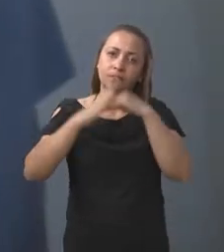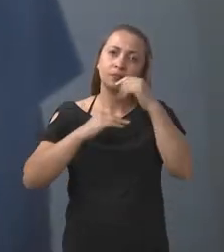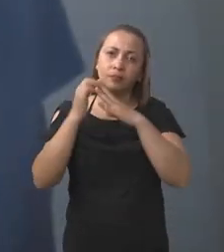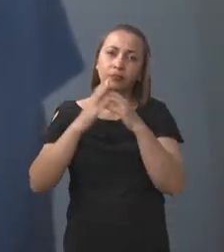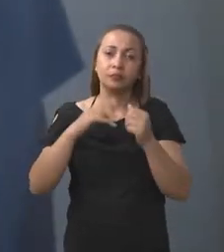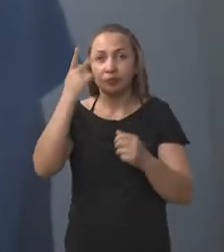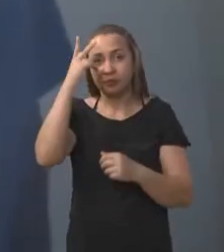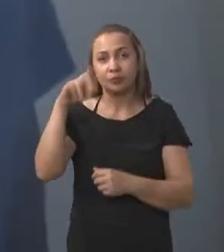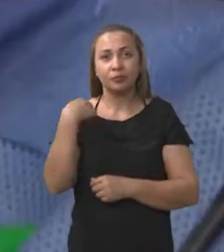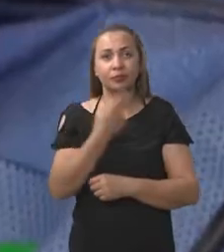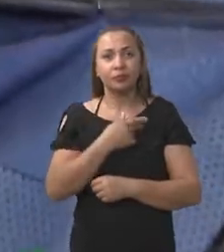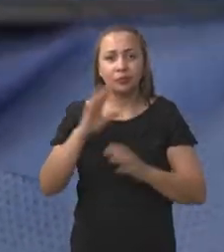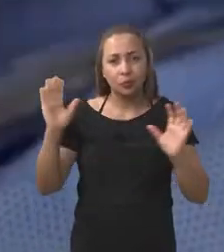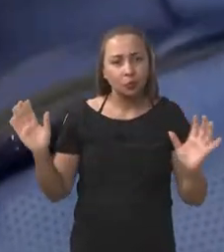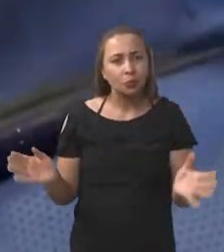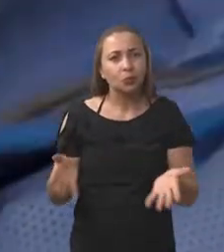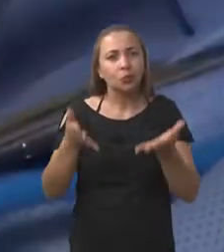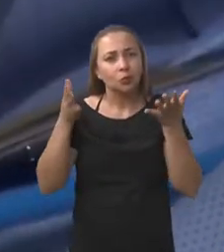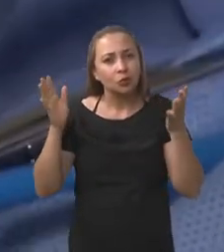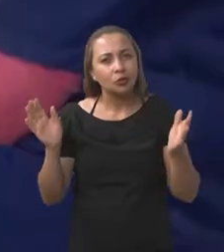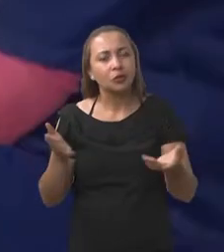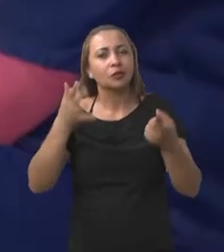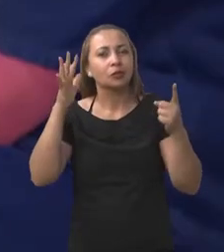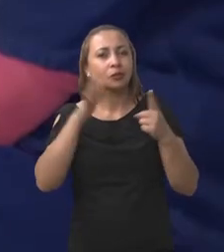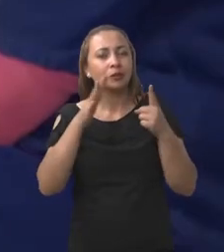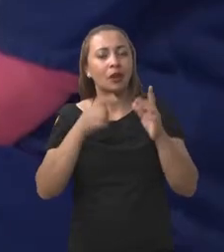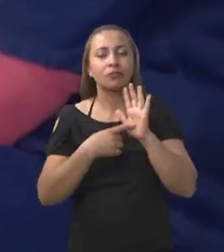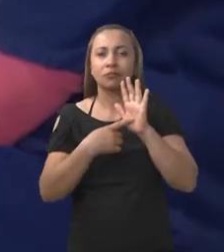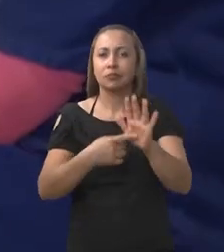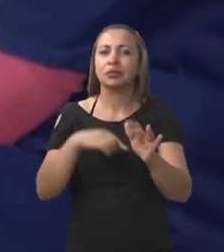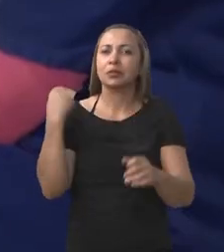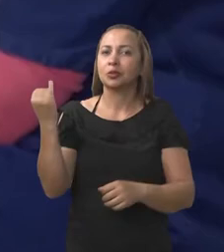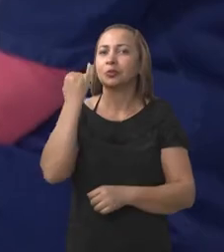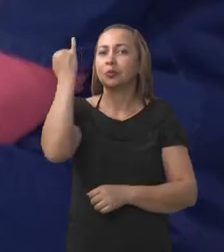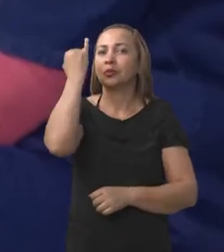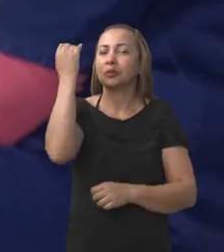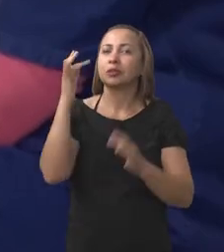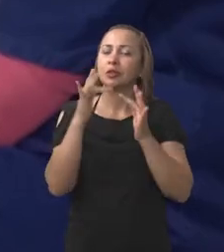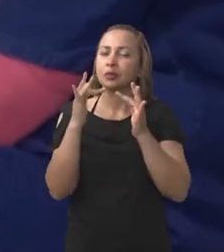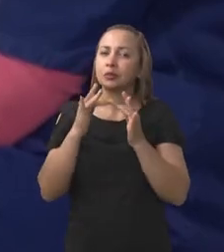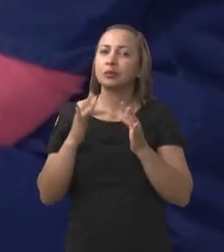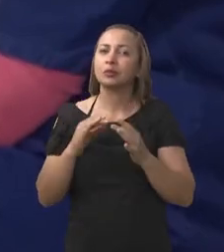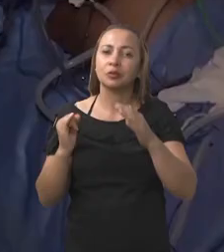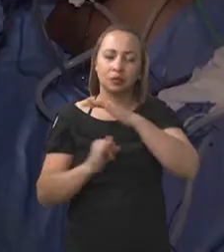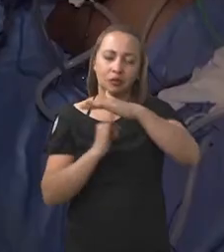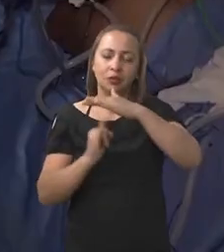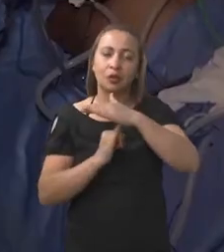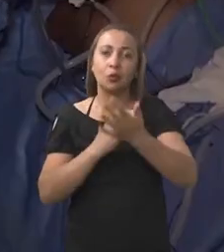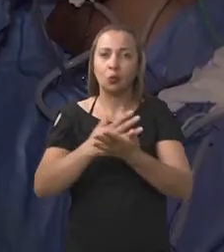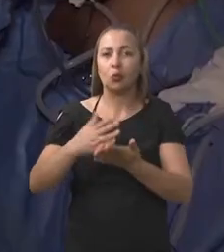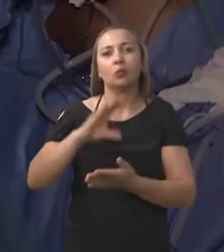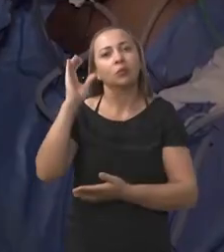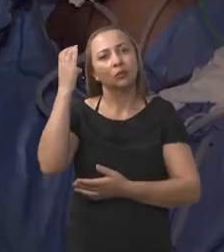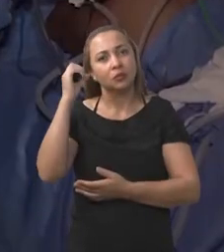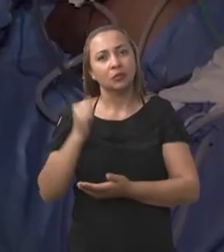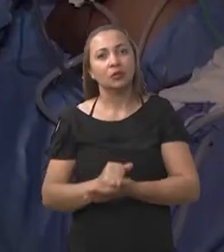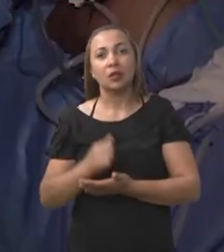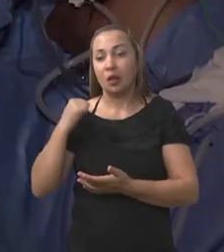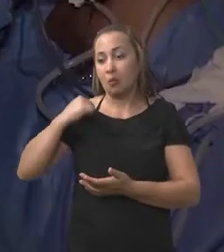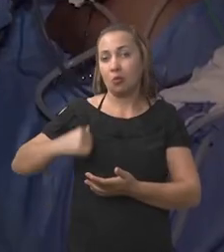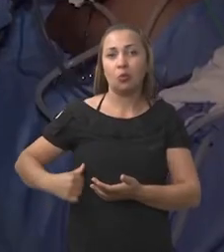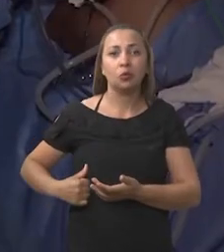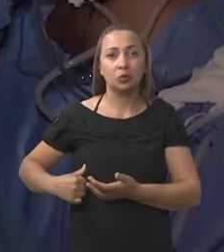para essa categoria profissional. Para a gente é um fator que nos motiva, mostra também a importância do investimento da instituição na